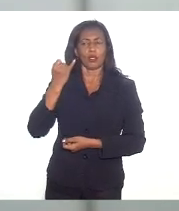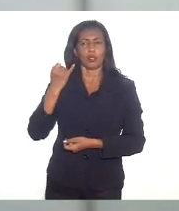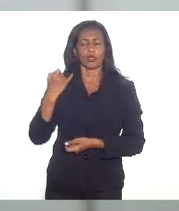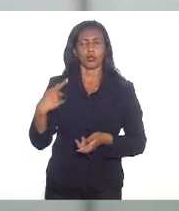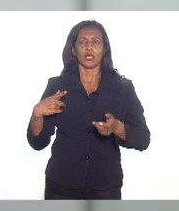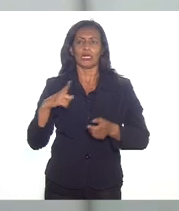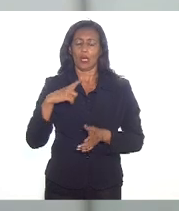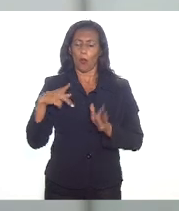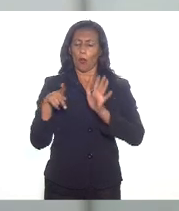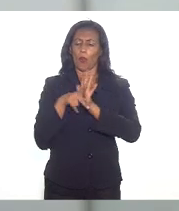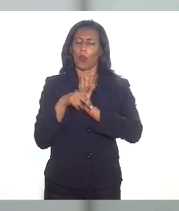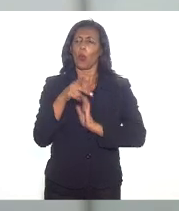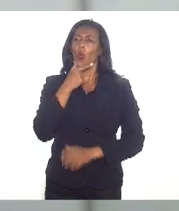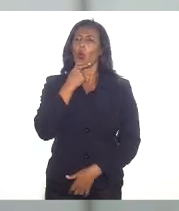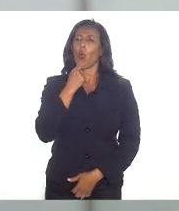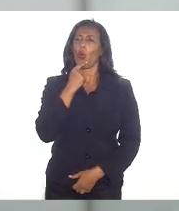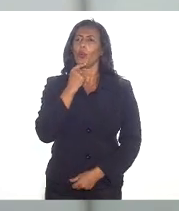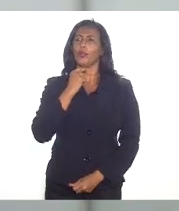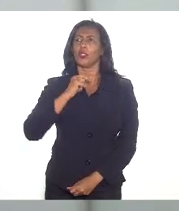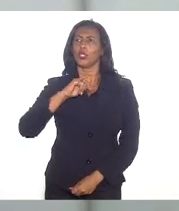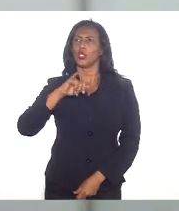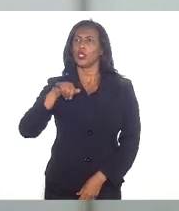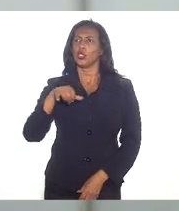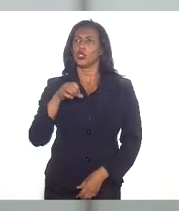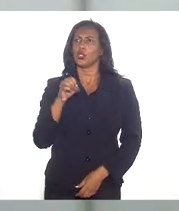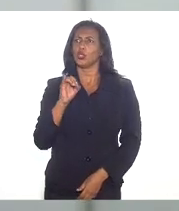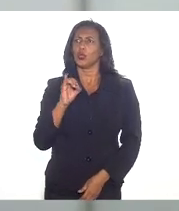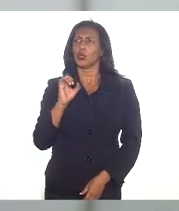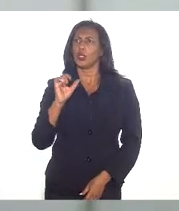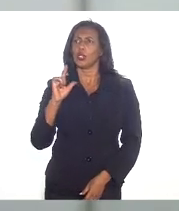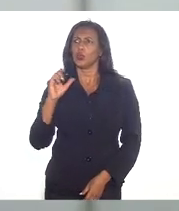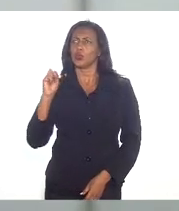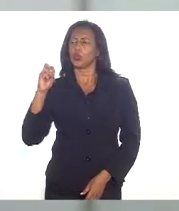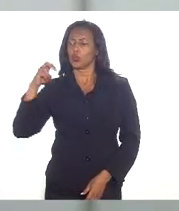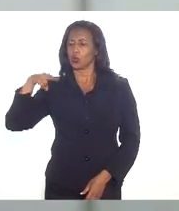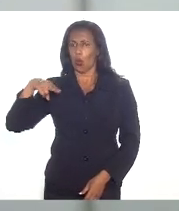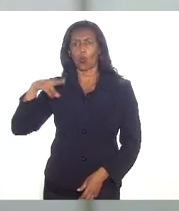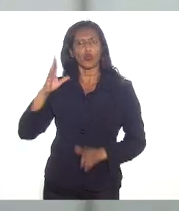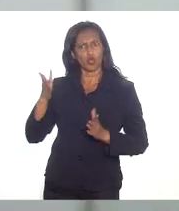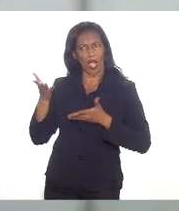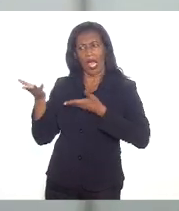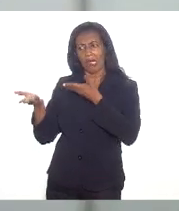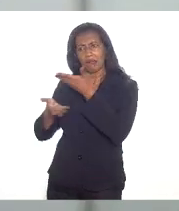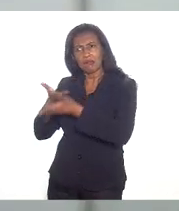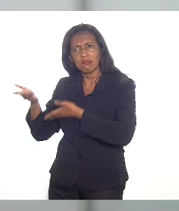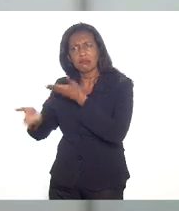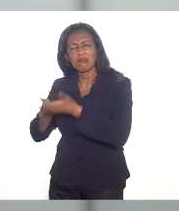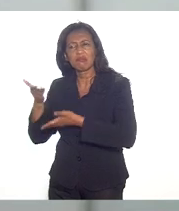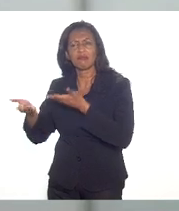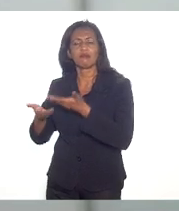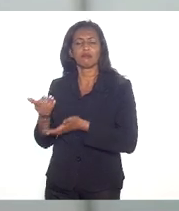da economia da Naval, já andou participando